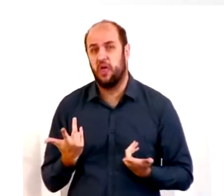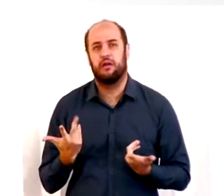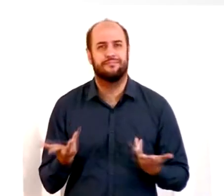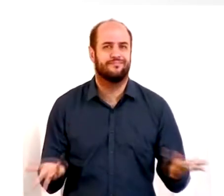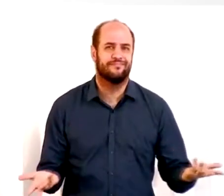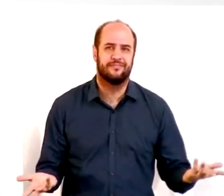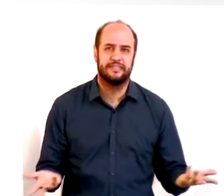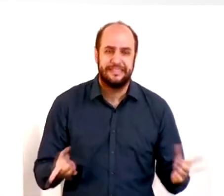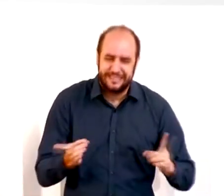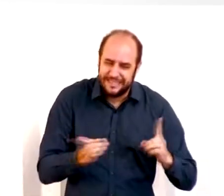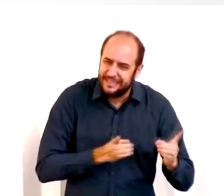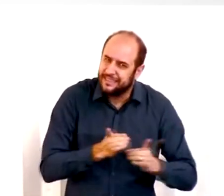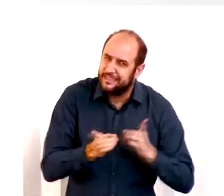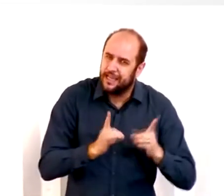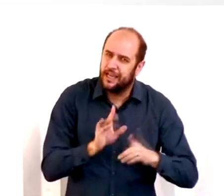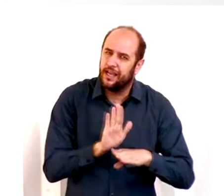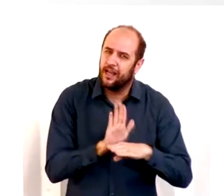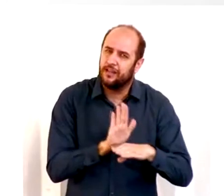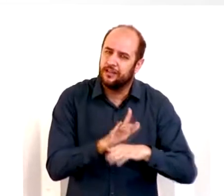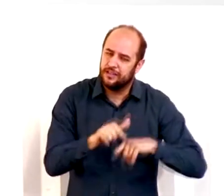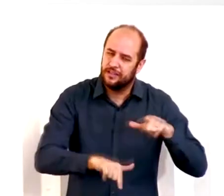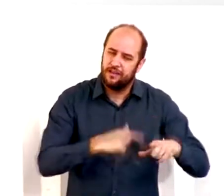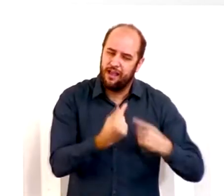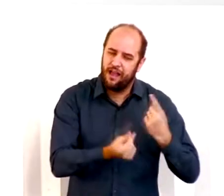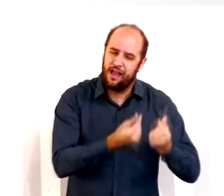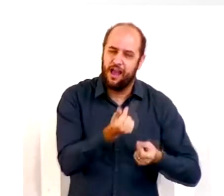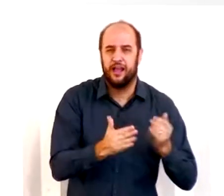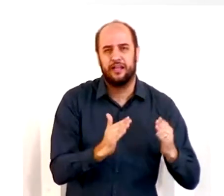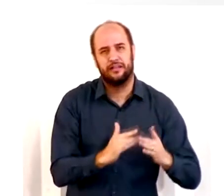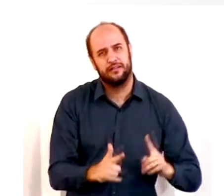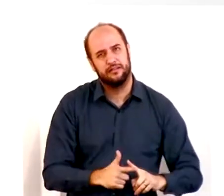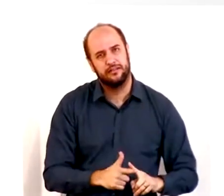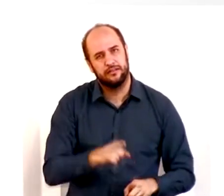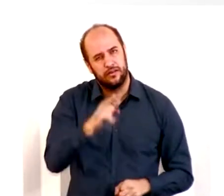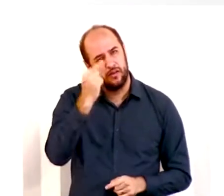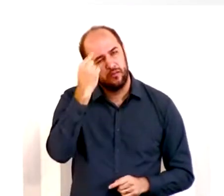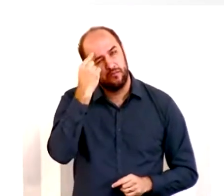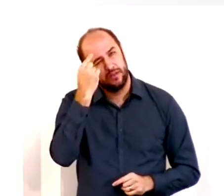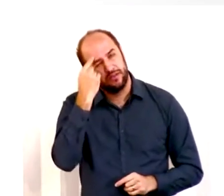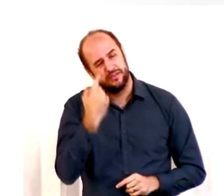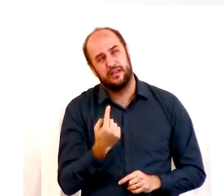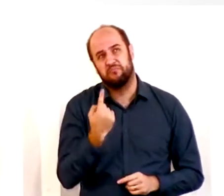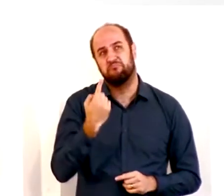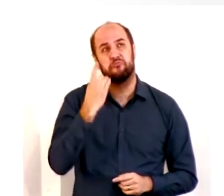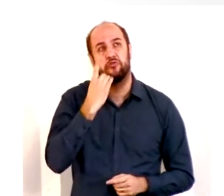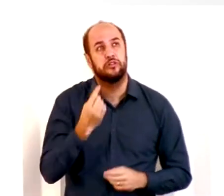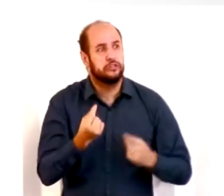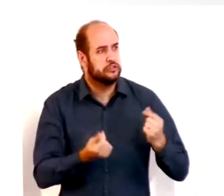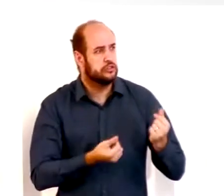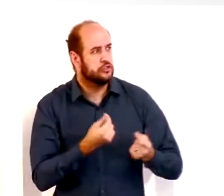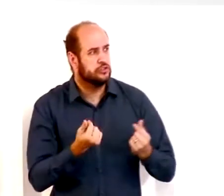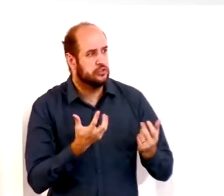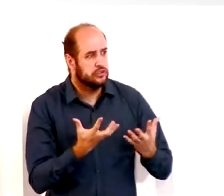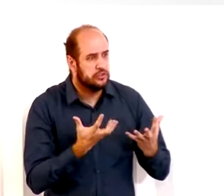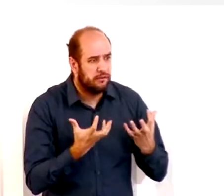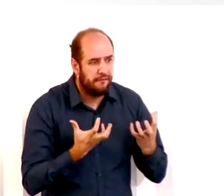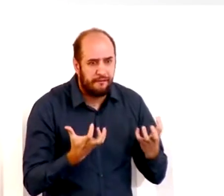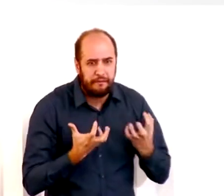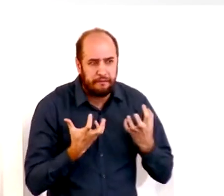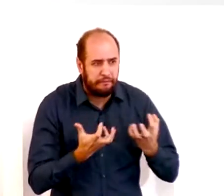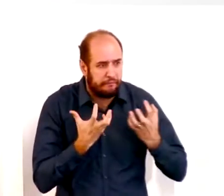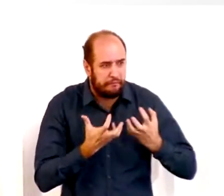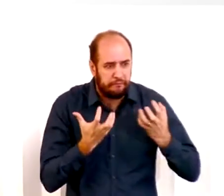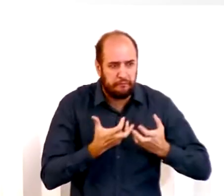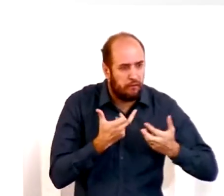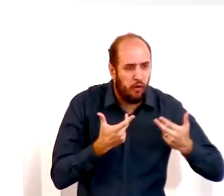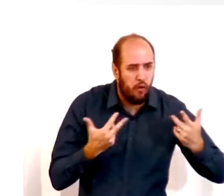os diáconos contribuem na administração da igreja. Então tu já pensaste num diácono dominado pela sorte da